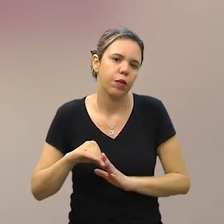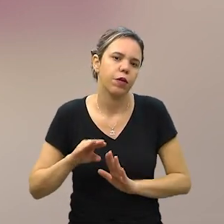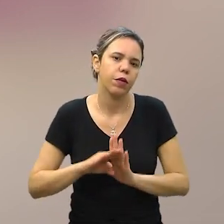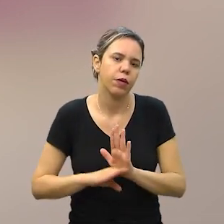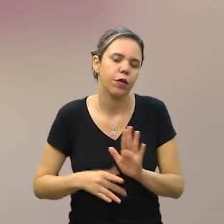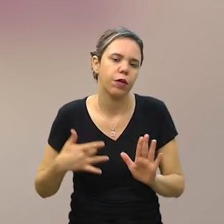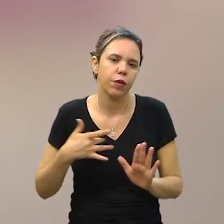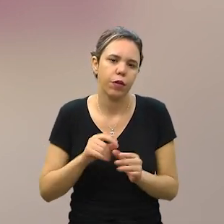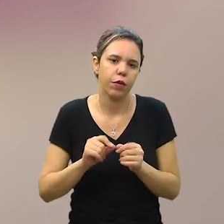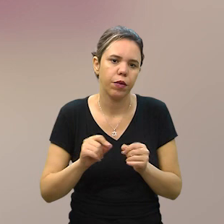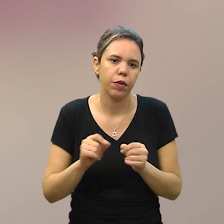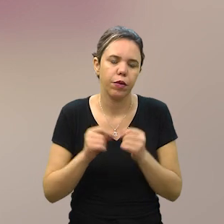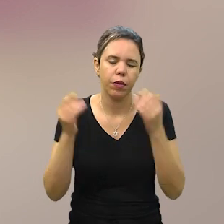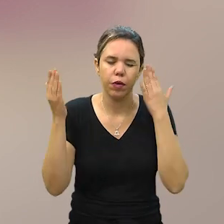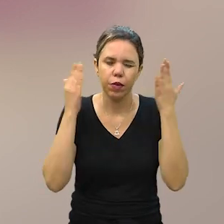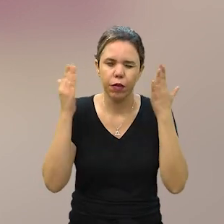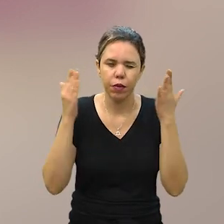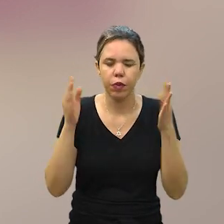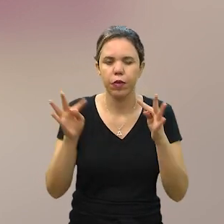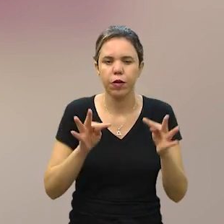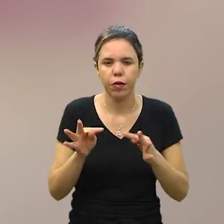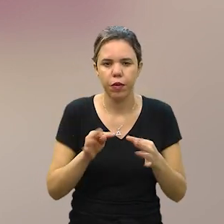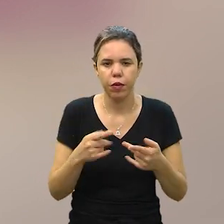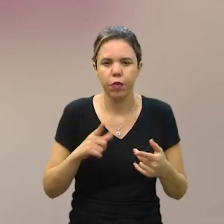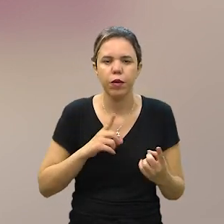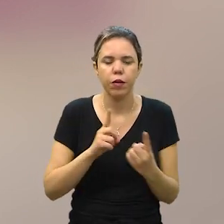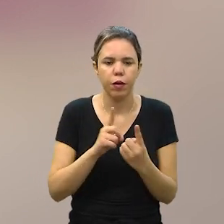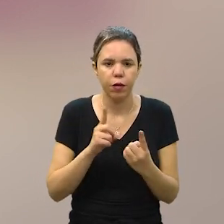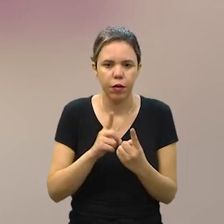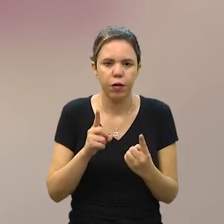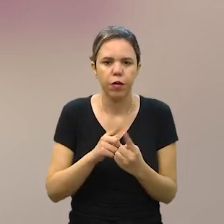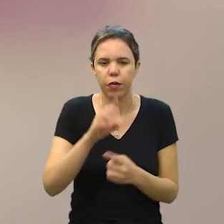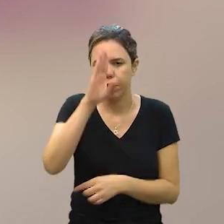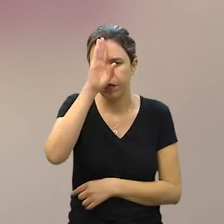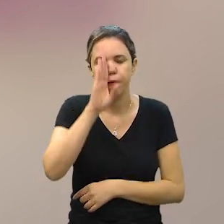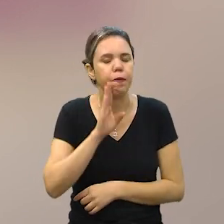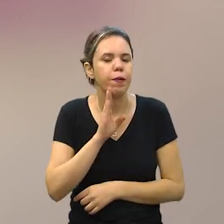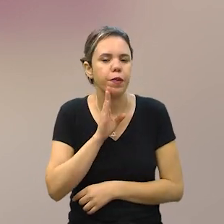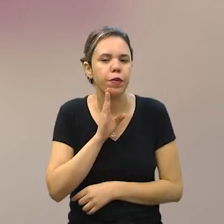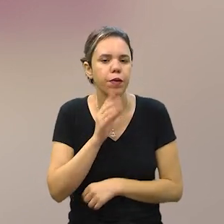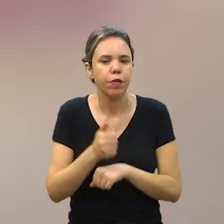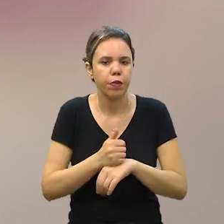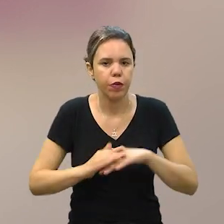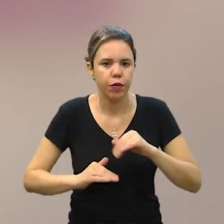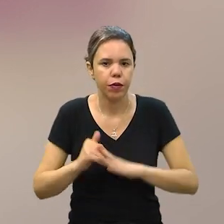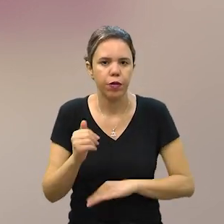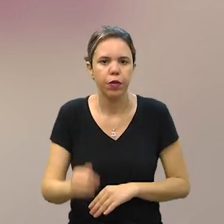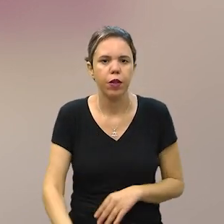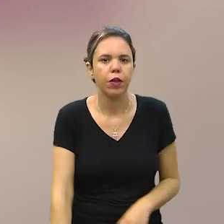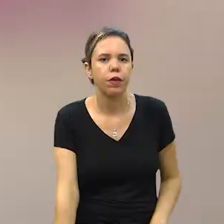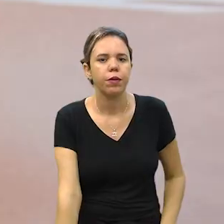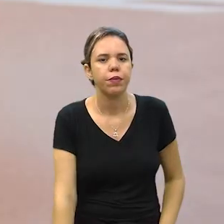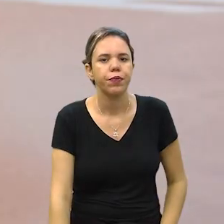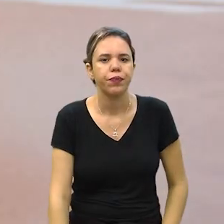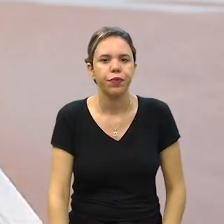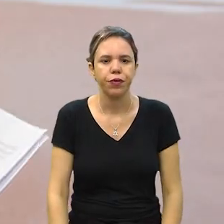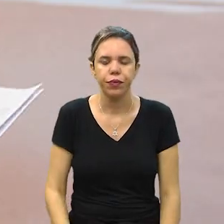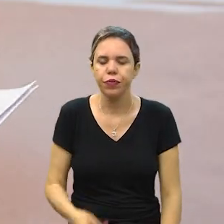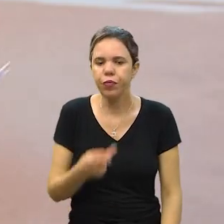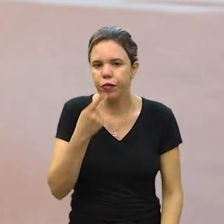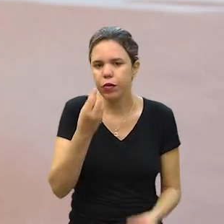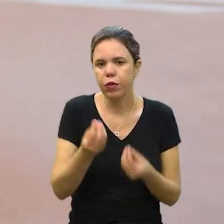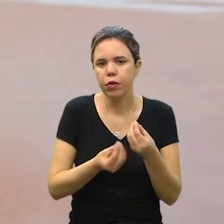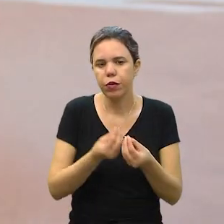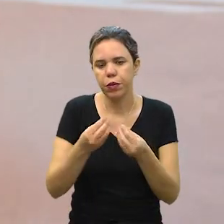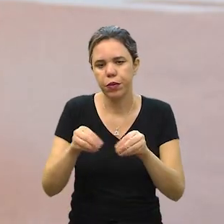da saúde fazerem a psicoterapia, né? Tem atendimentos até gratuitos para esses profissionais. Bom, a gente está falando